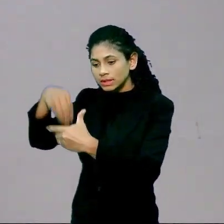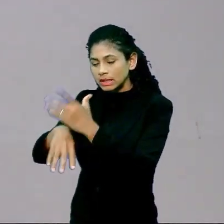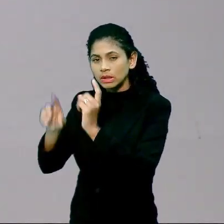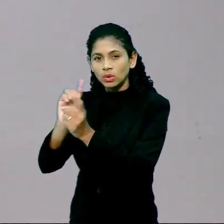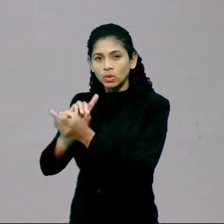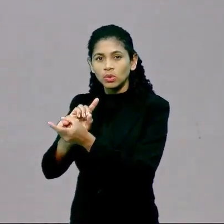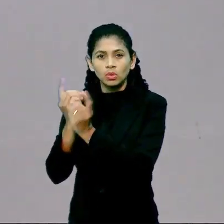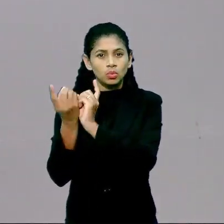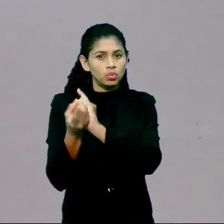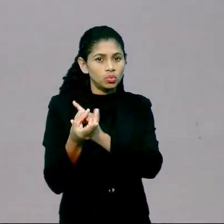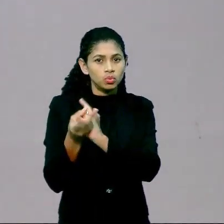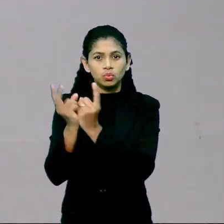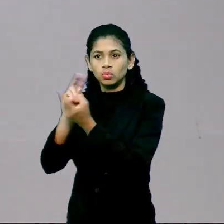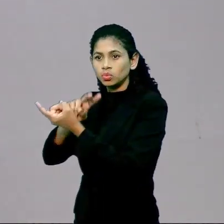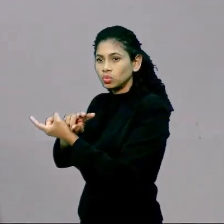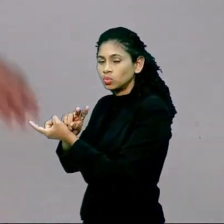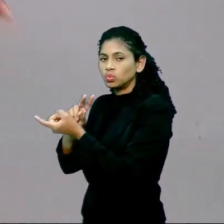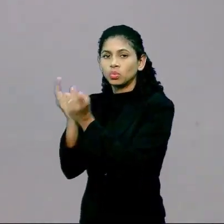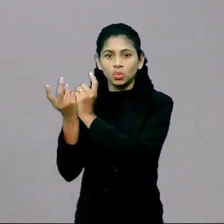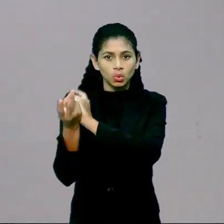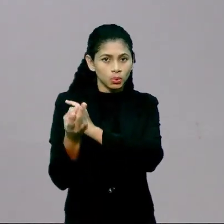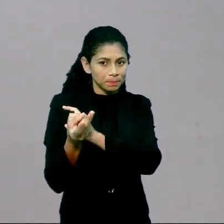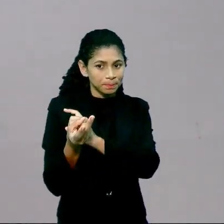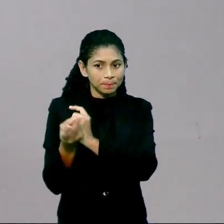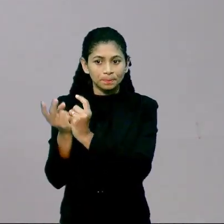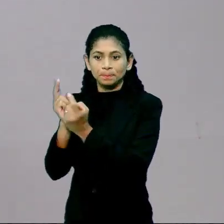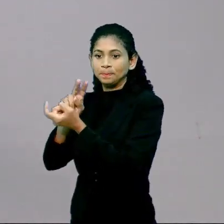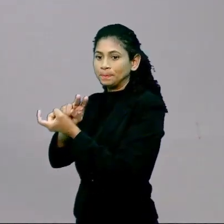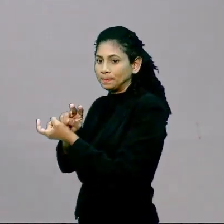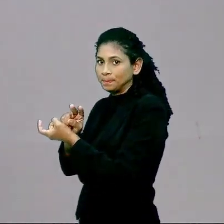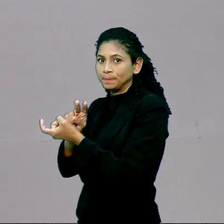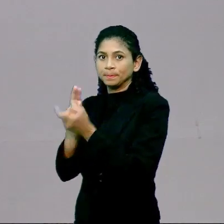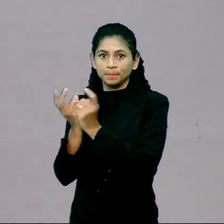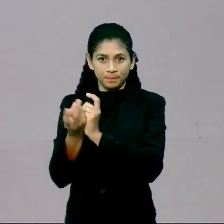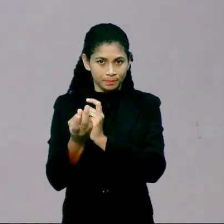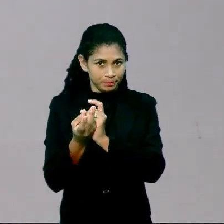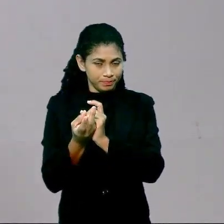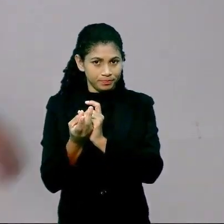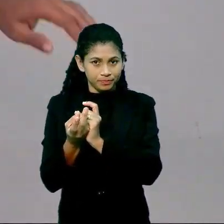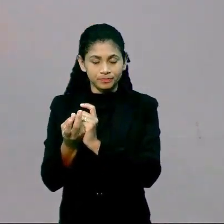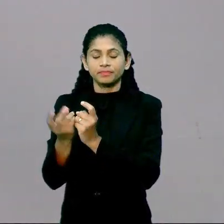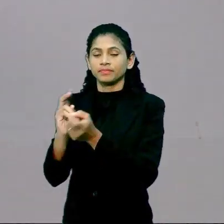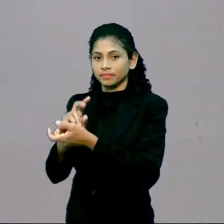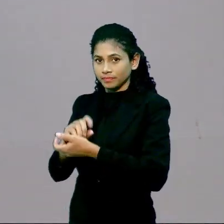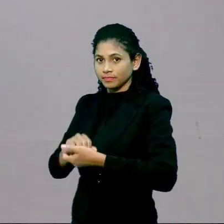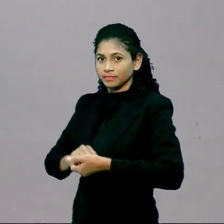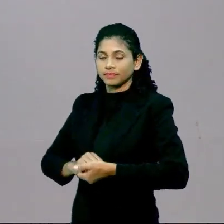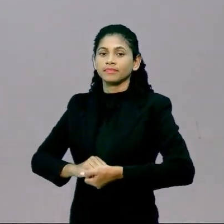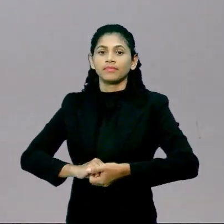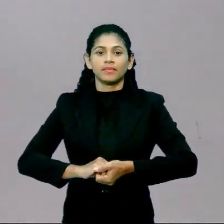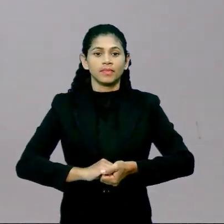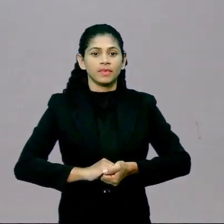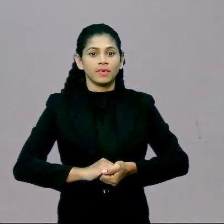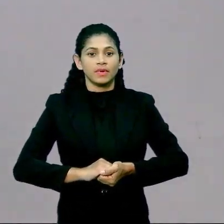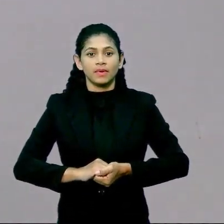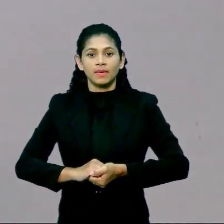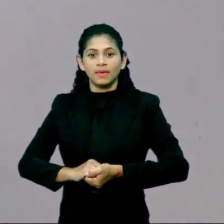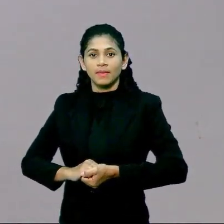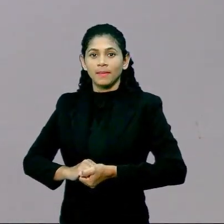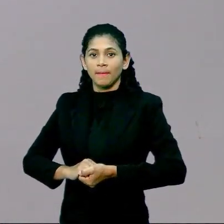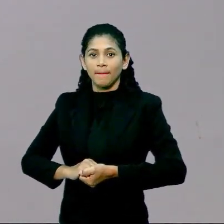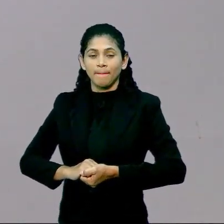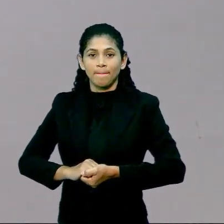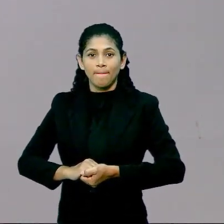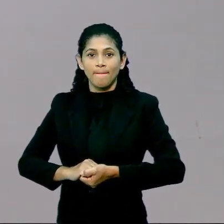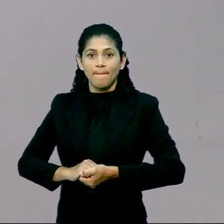capoeira tem uma que é só no din, din, din, din, din, din. Você já está falando ginga. Entra na roda e ginga. E incorporou.